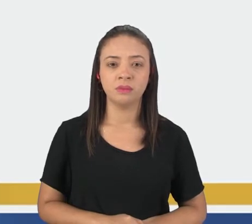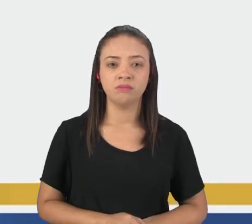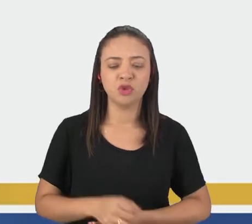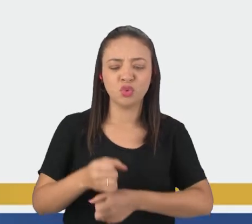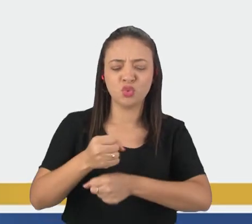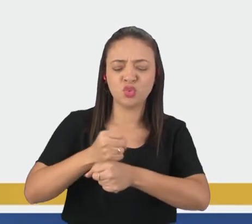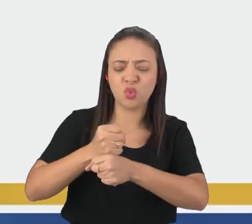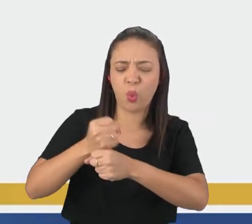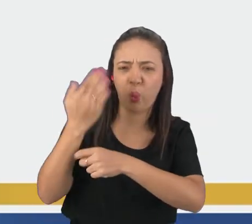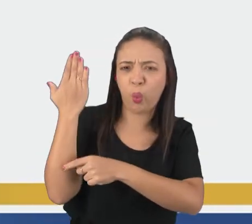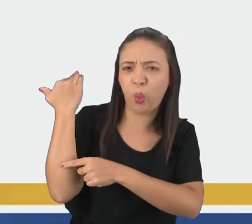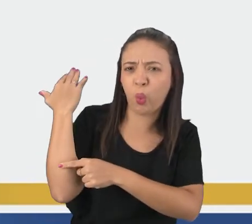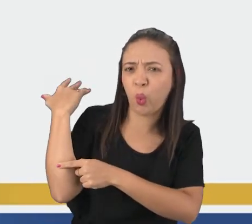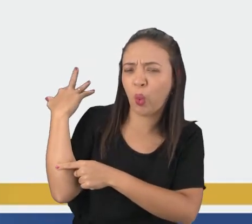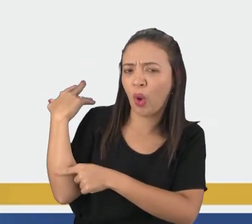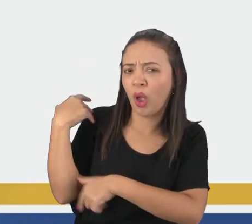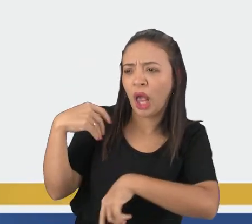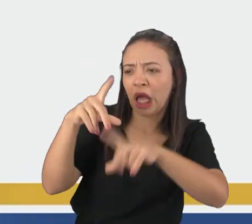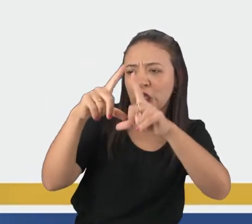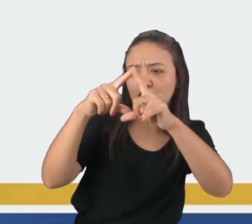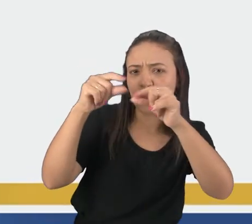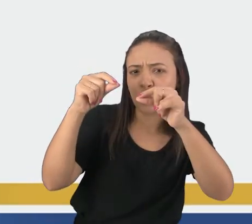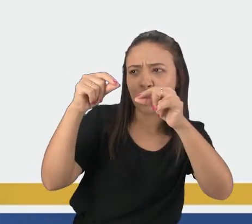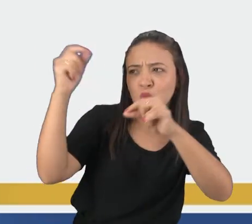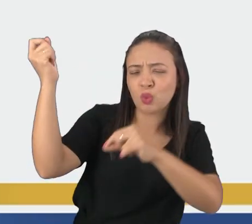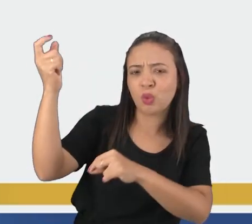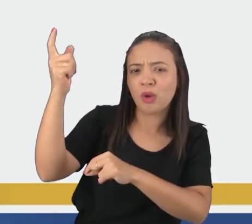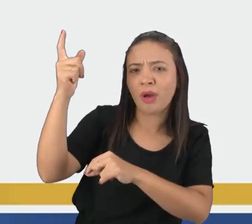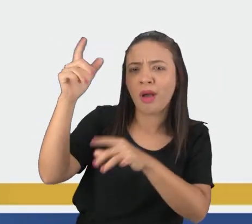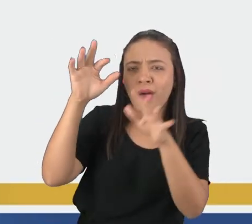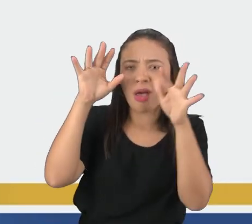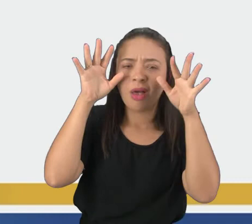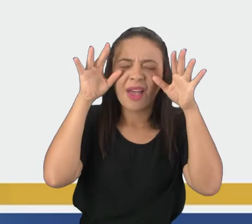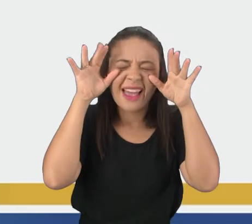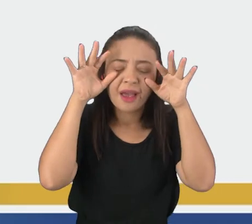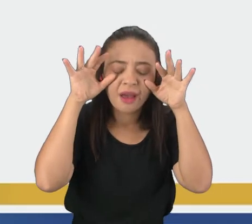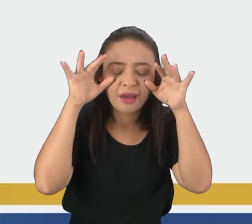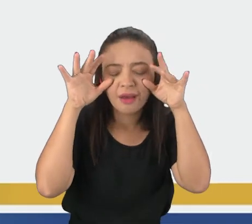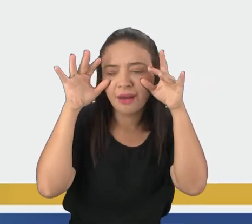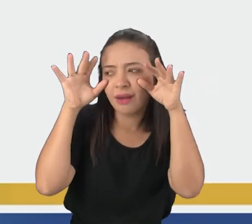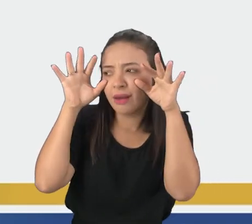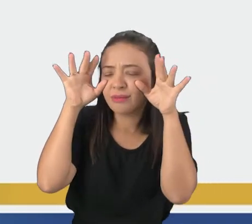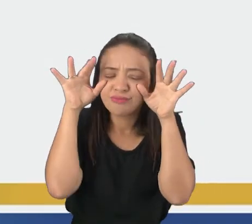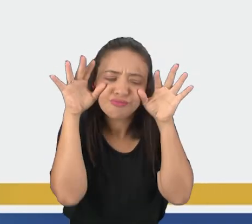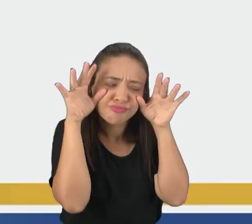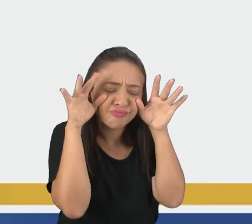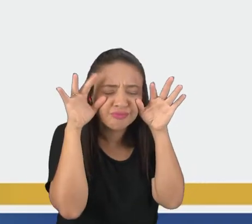Há muitos anos, a lua e o sol se apaixonaram.